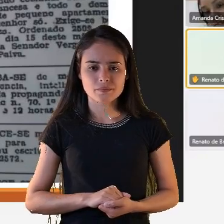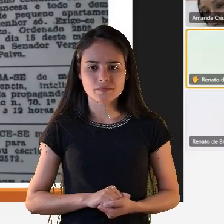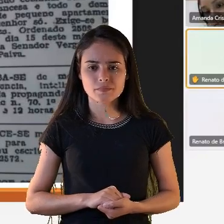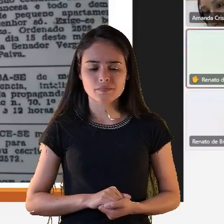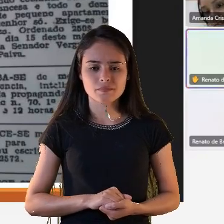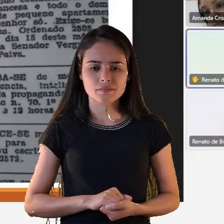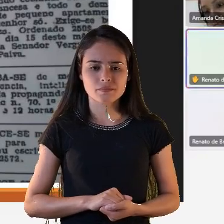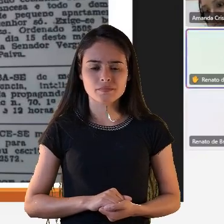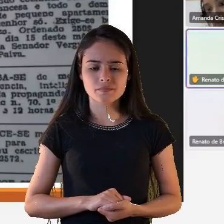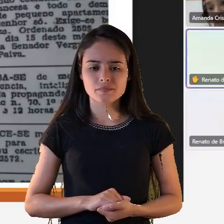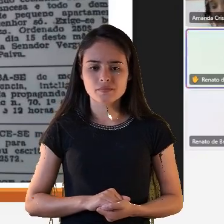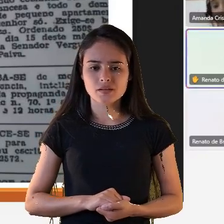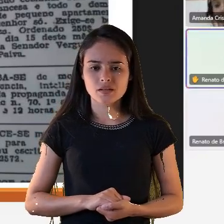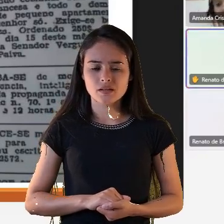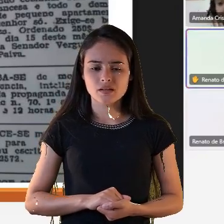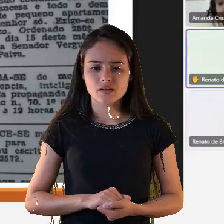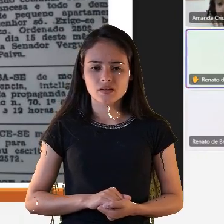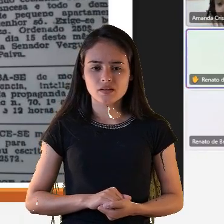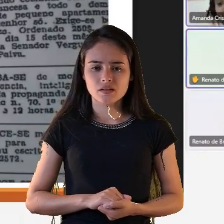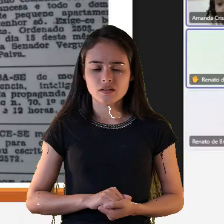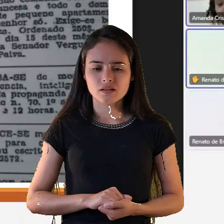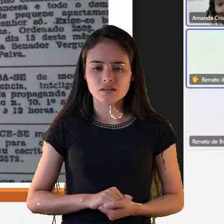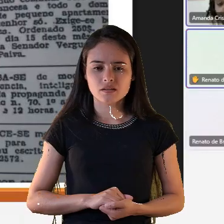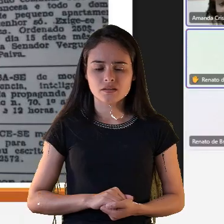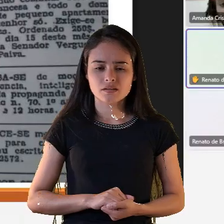Oi, Amanda, nós aqui que estamos